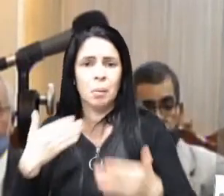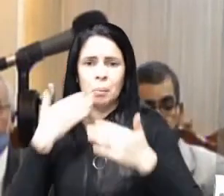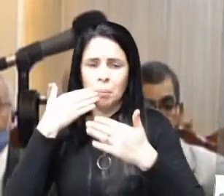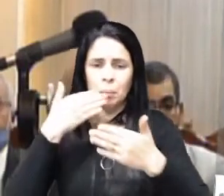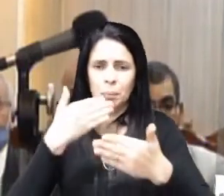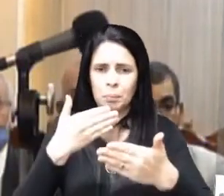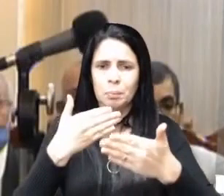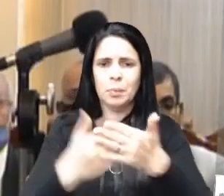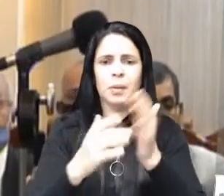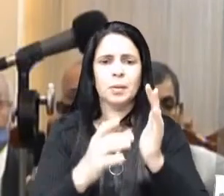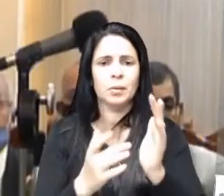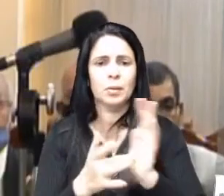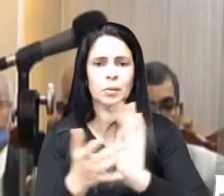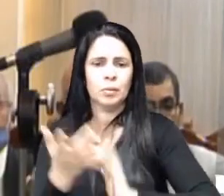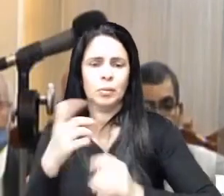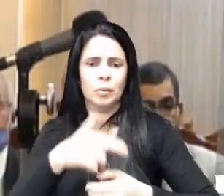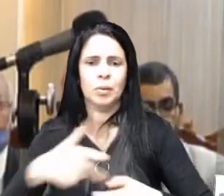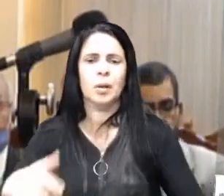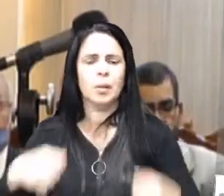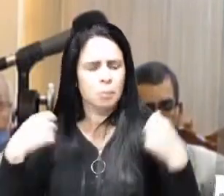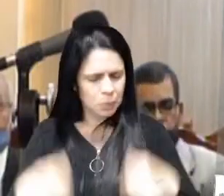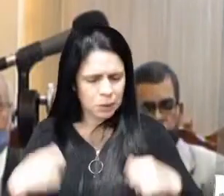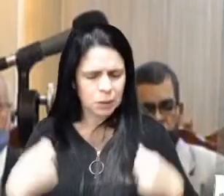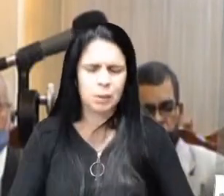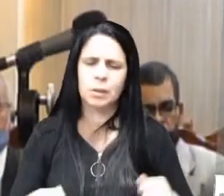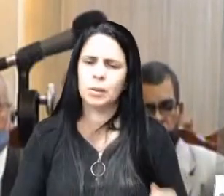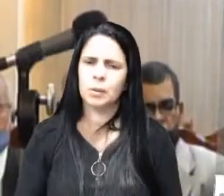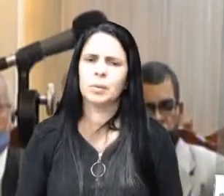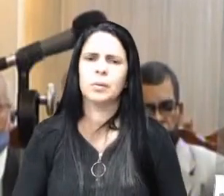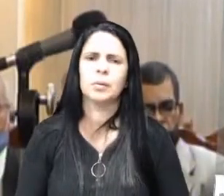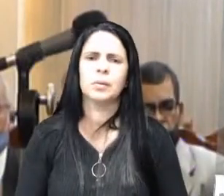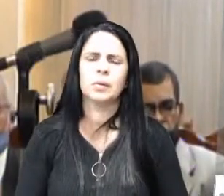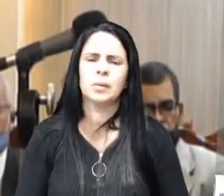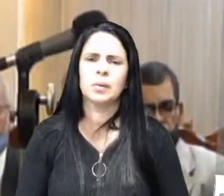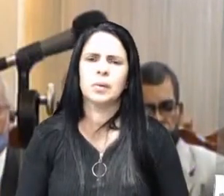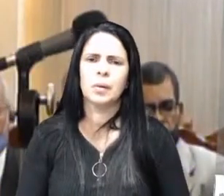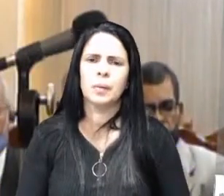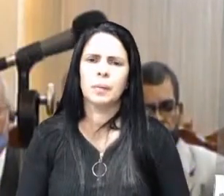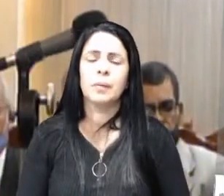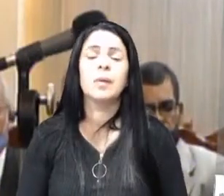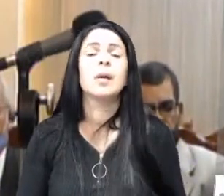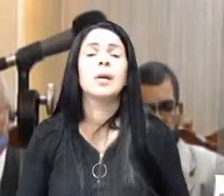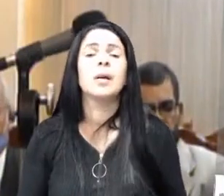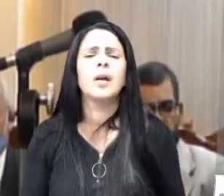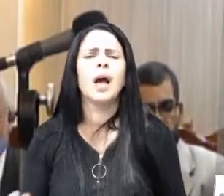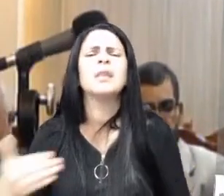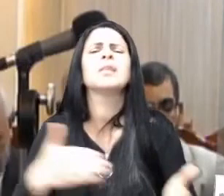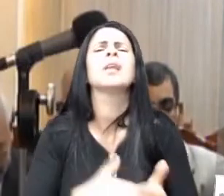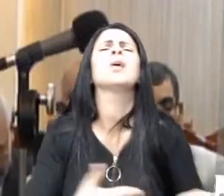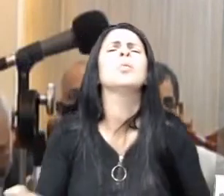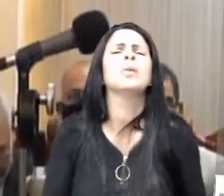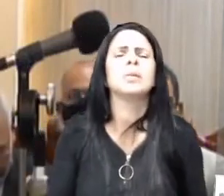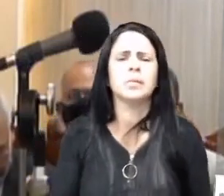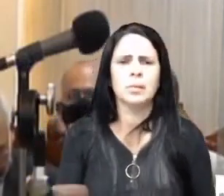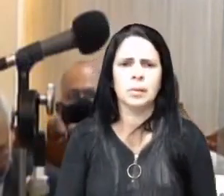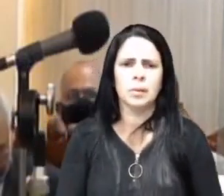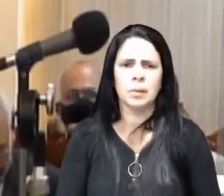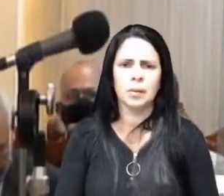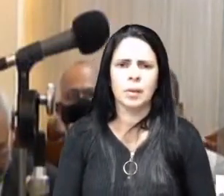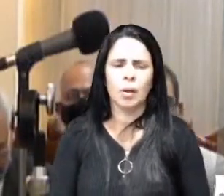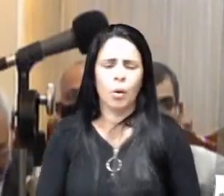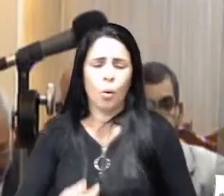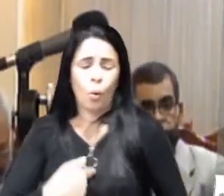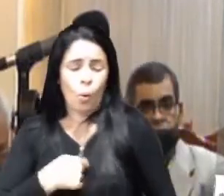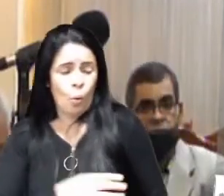que suportar, tem que aguentar. Glória a Deus. E aí, até quando isso?